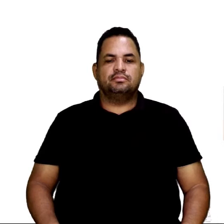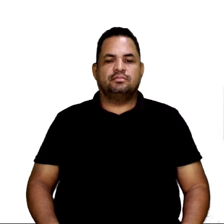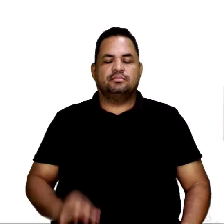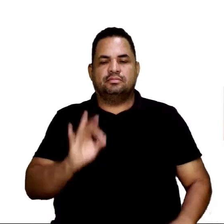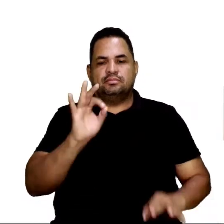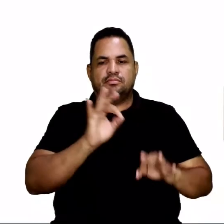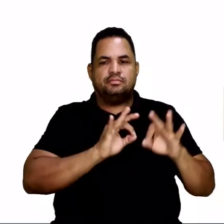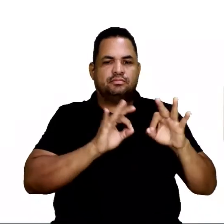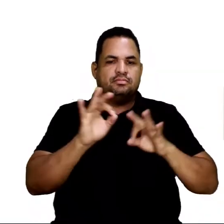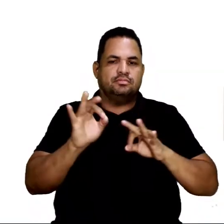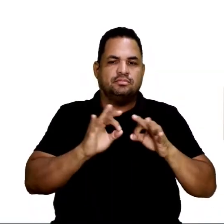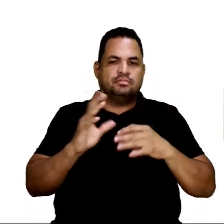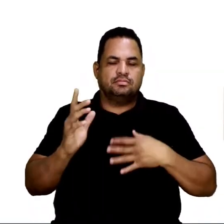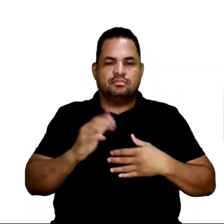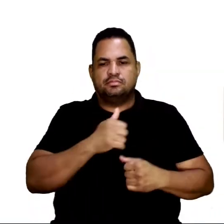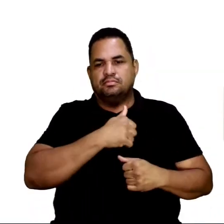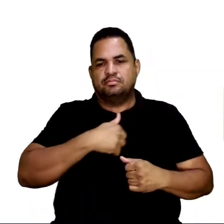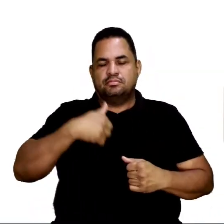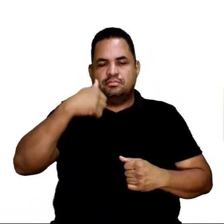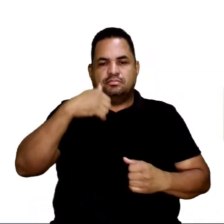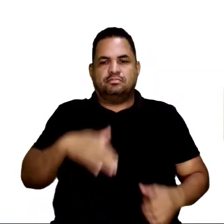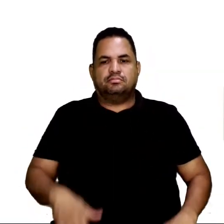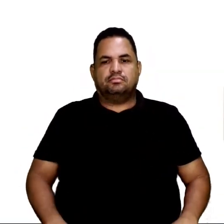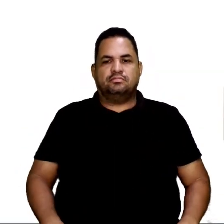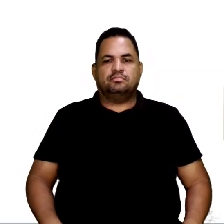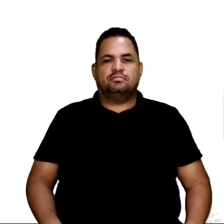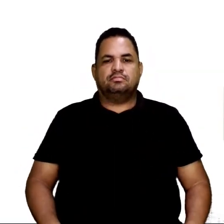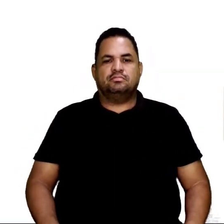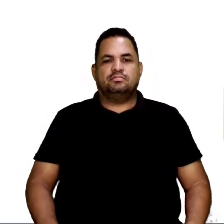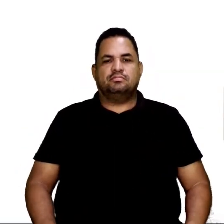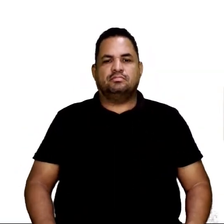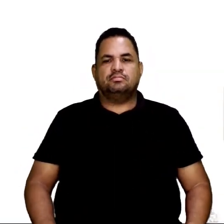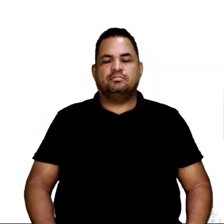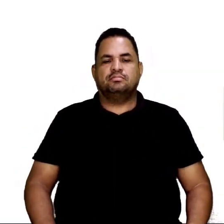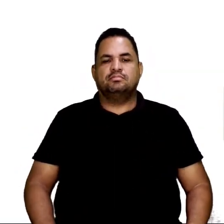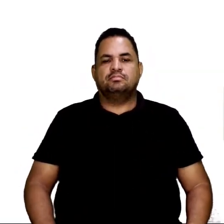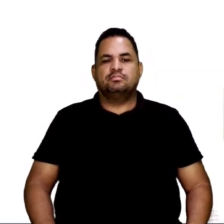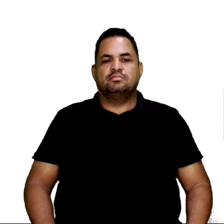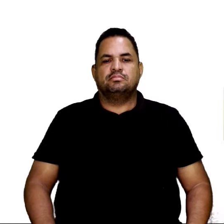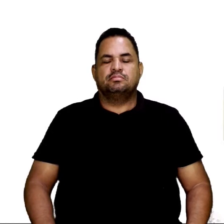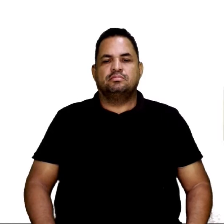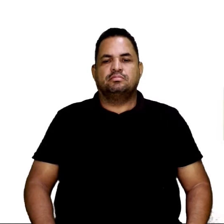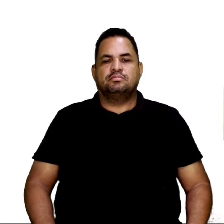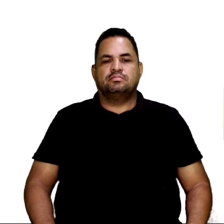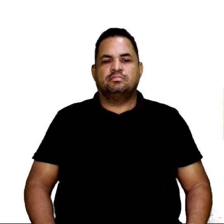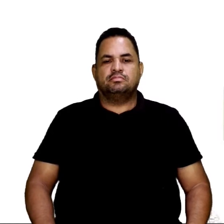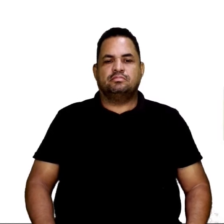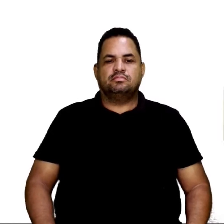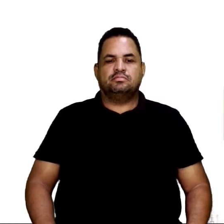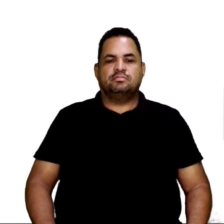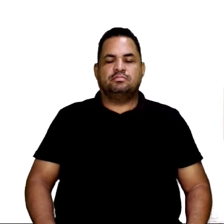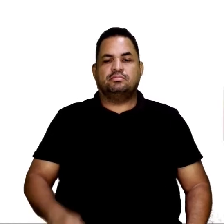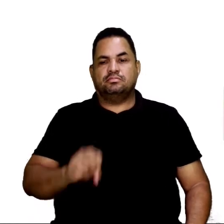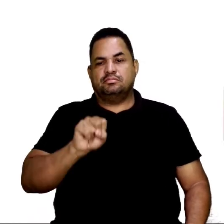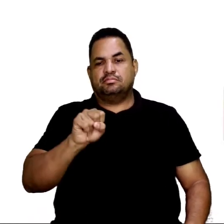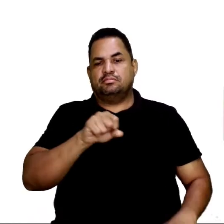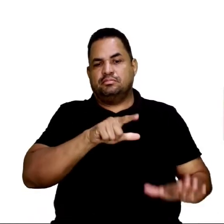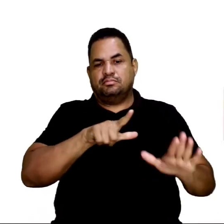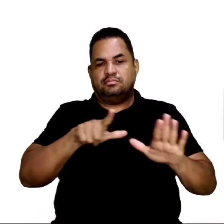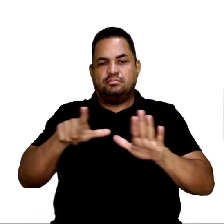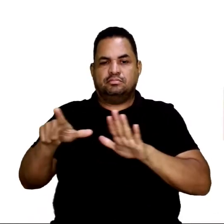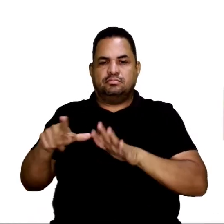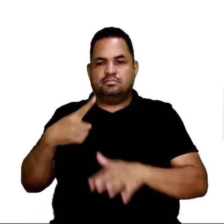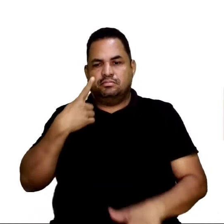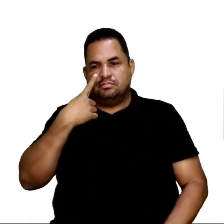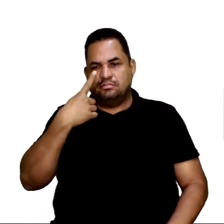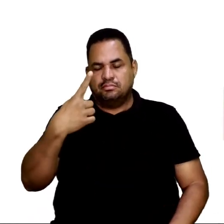moldando e se aperfeiçoando. Olha lá o bebezinho com, né, o embriãozinho com 8 semanas, tá vendo? A gente vê